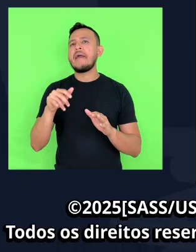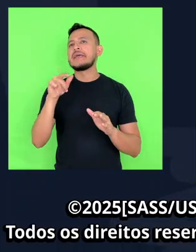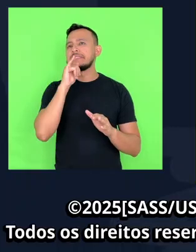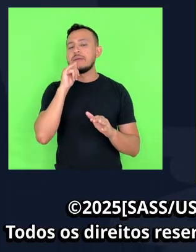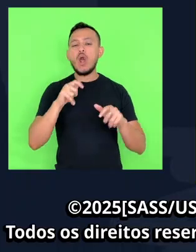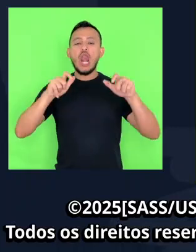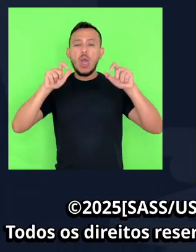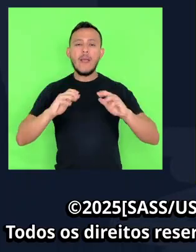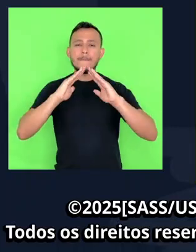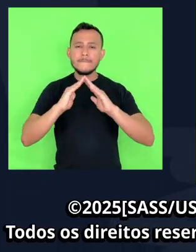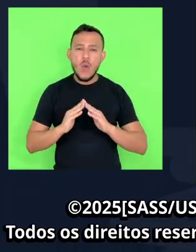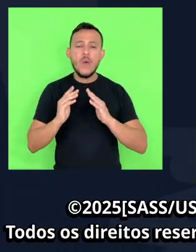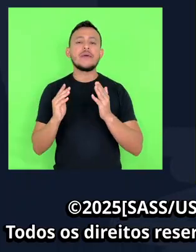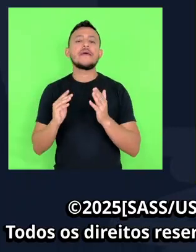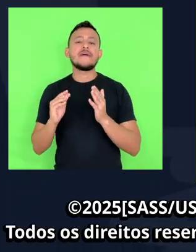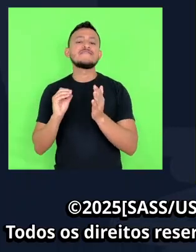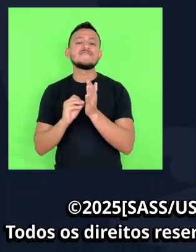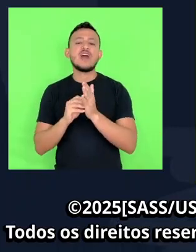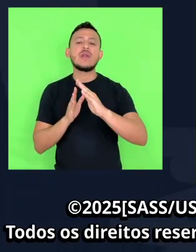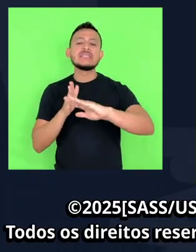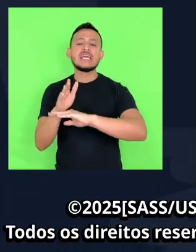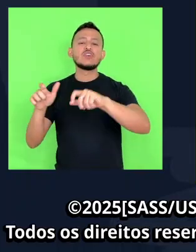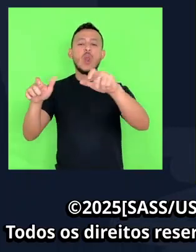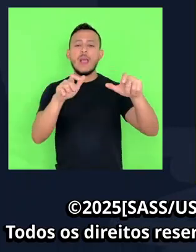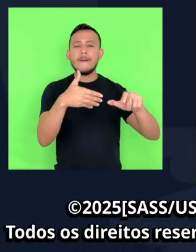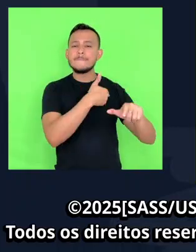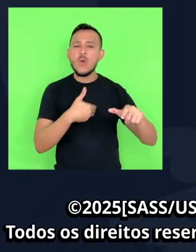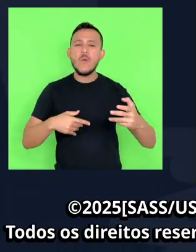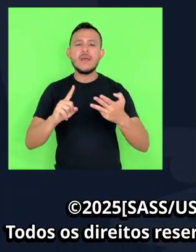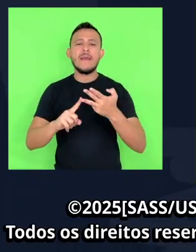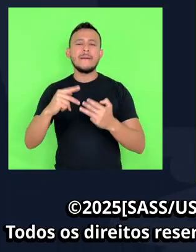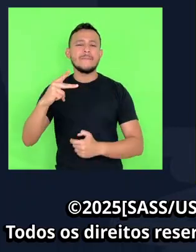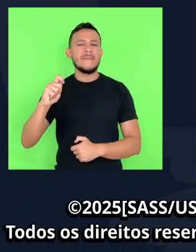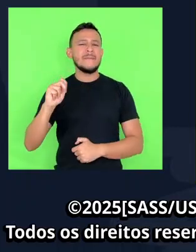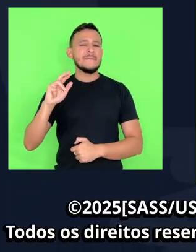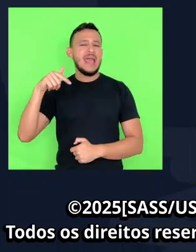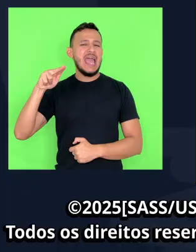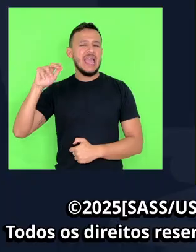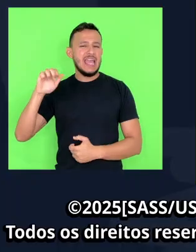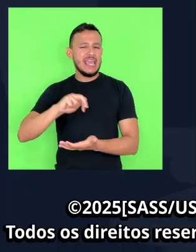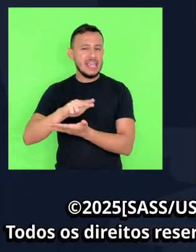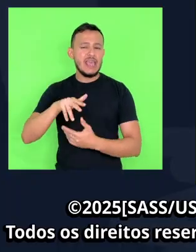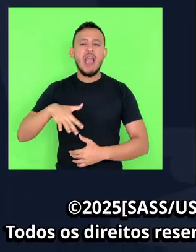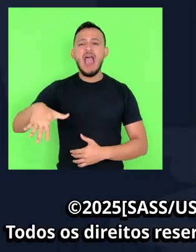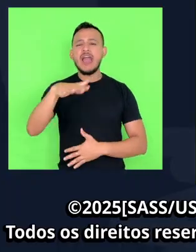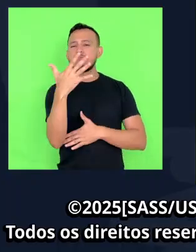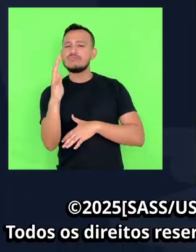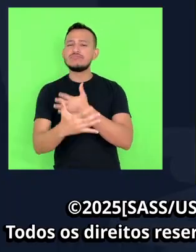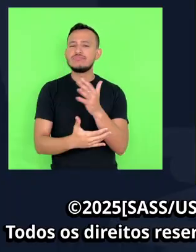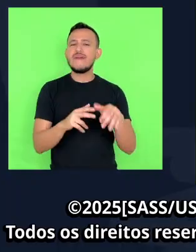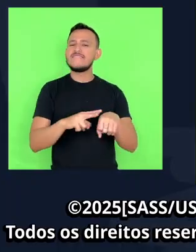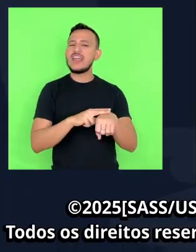moradia, falta de acesso de equipamentos públicos, de parques, de áreas